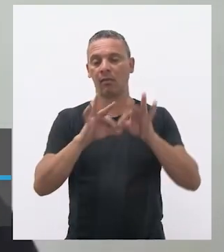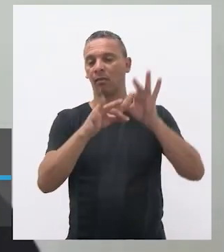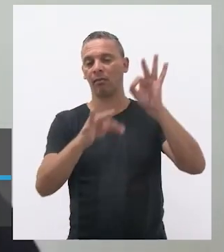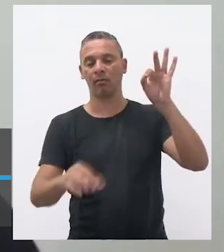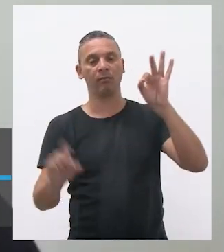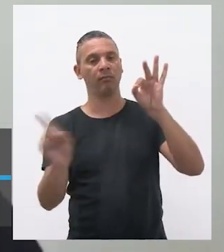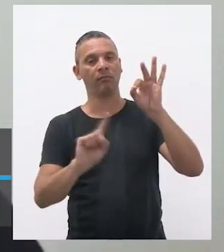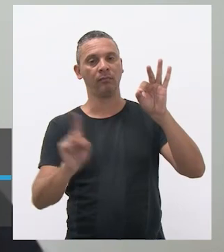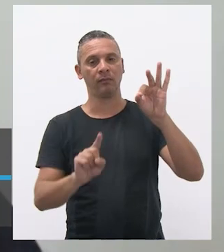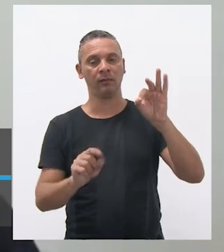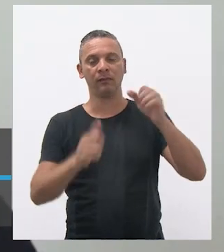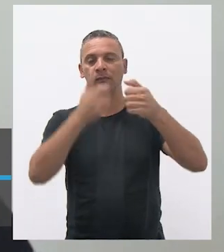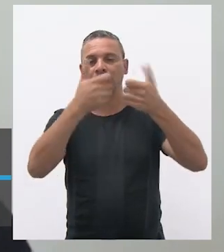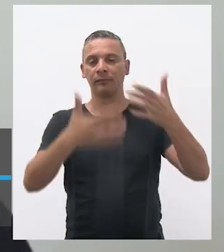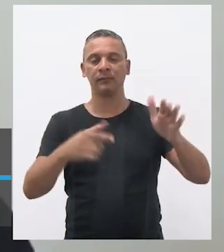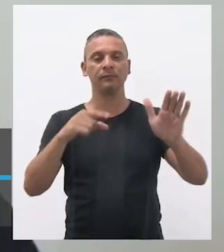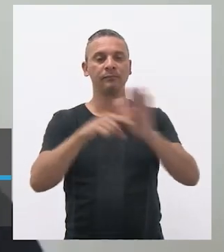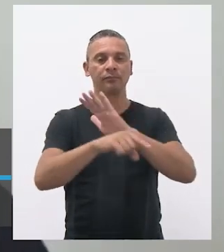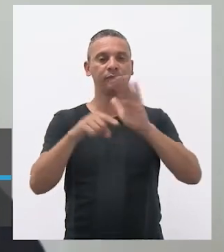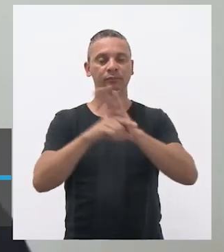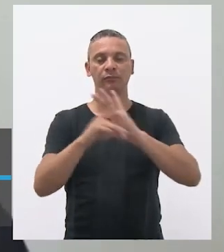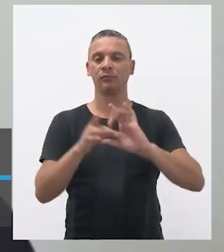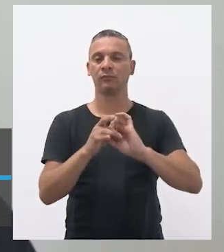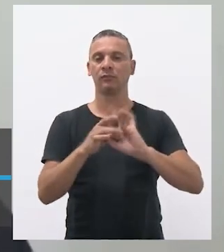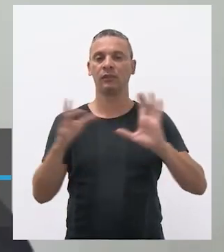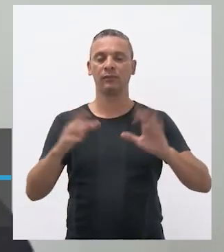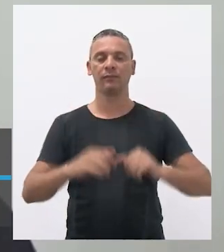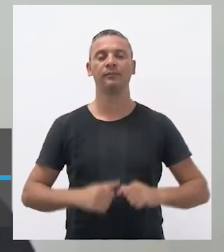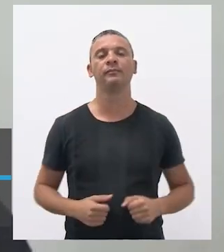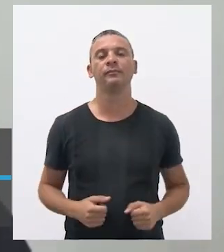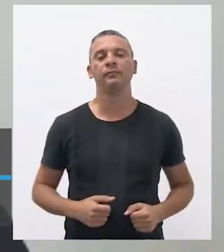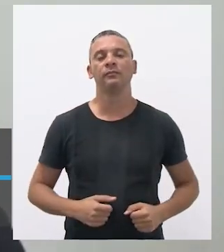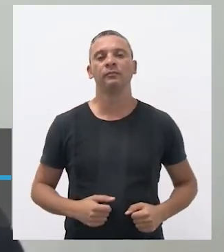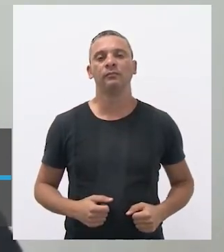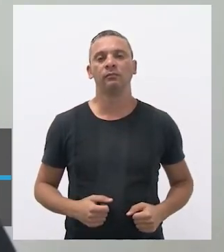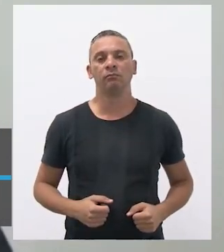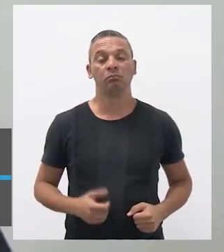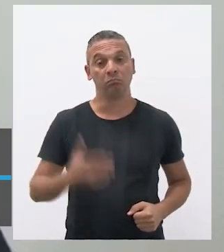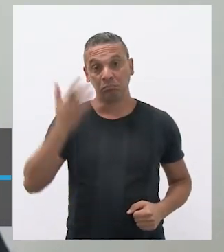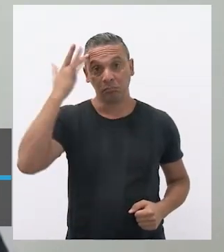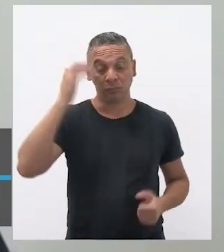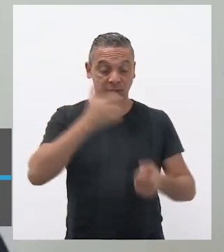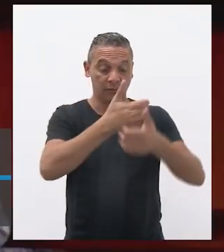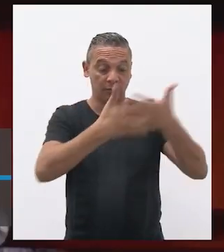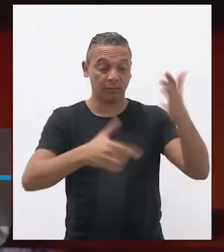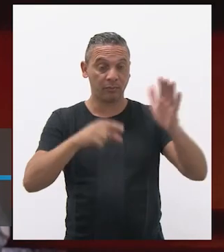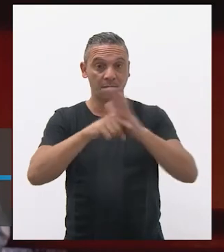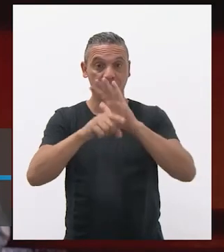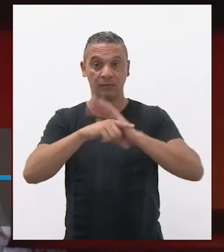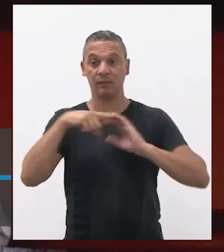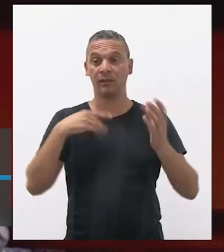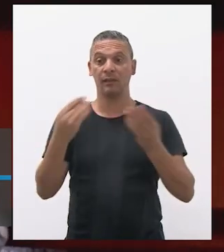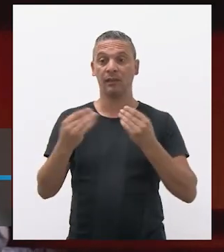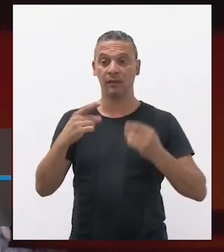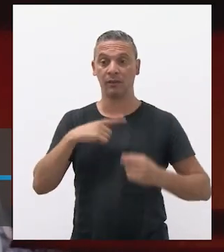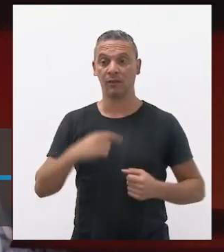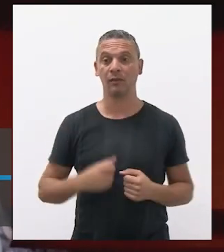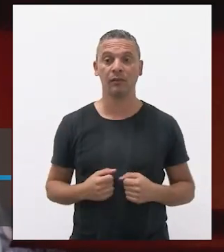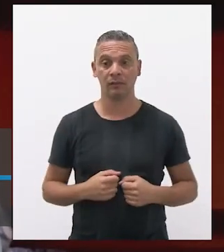forma como os autores de violência acabam afirmando a